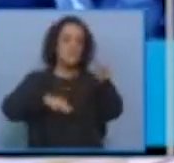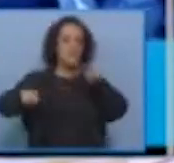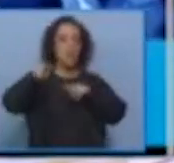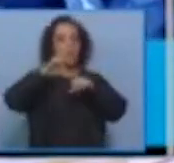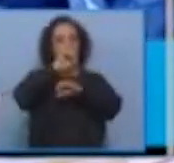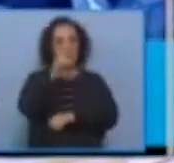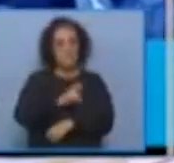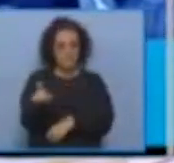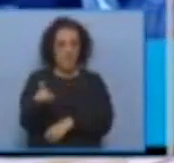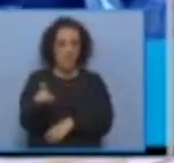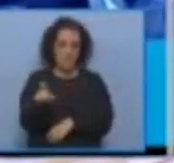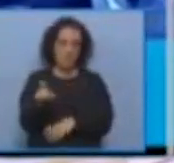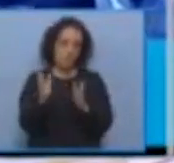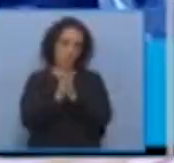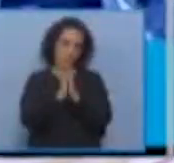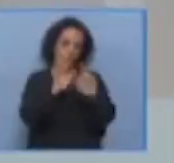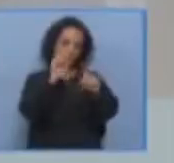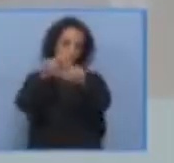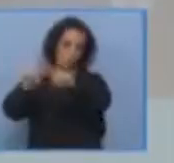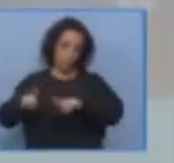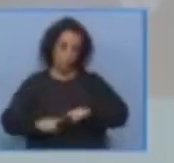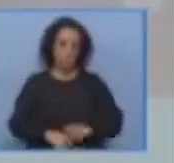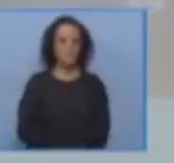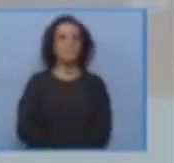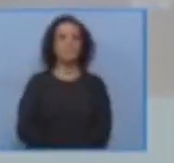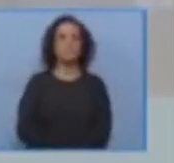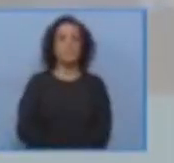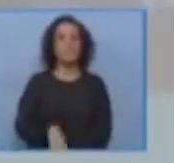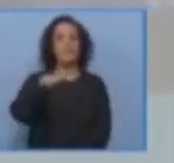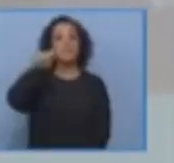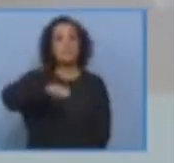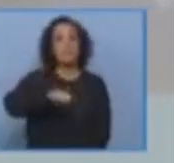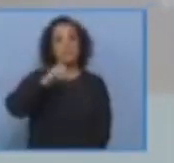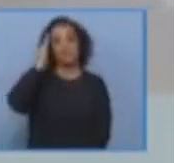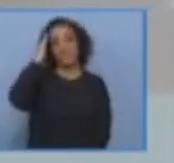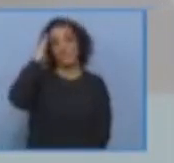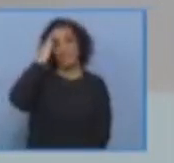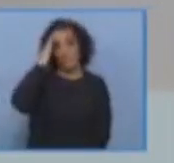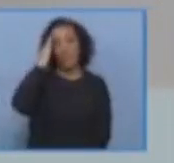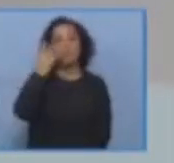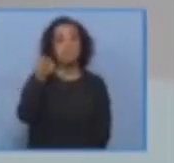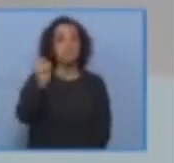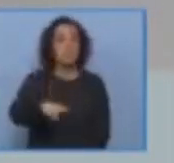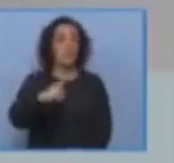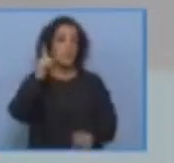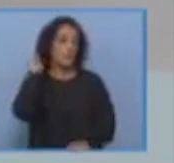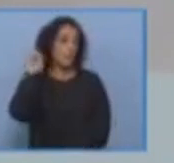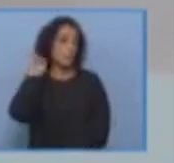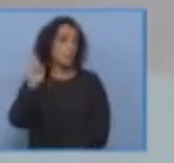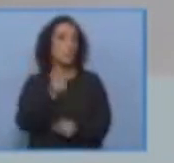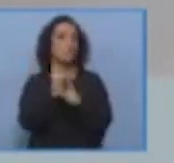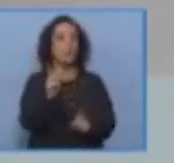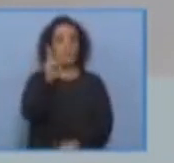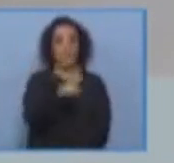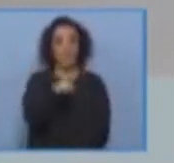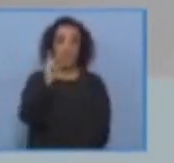de paz também das outras religiões. O mês de fevereiro será importante também pelo encontro no